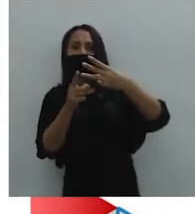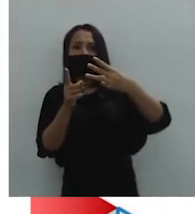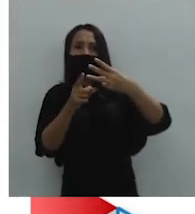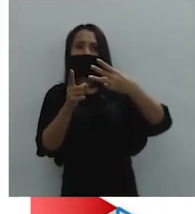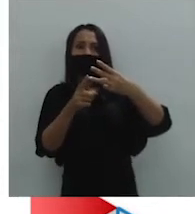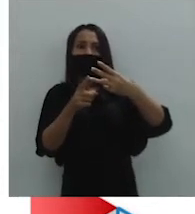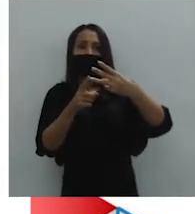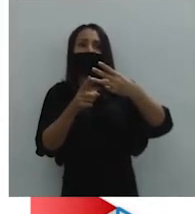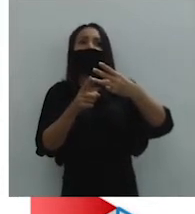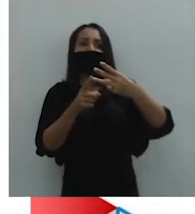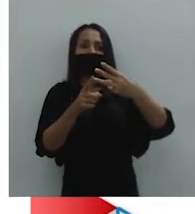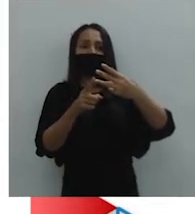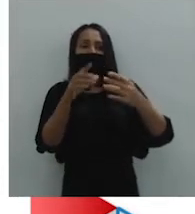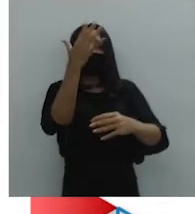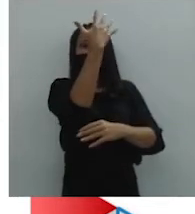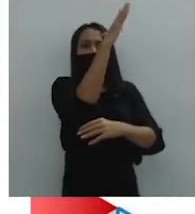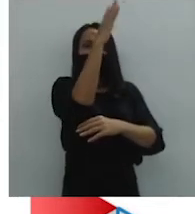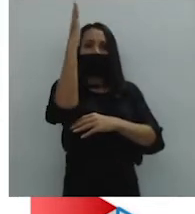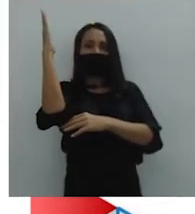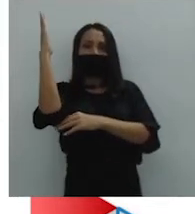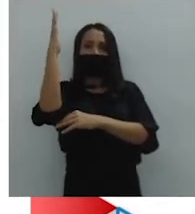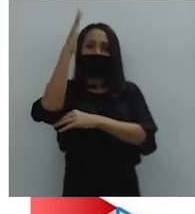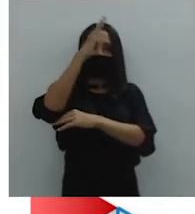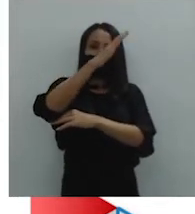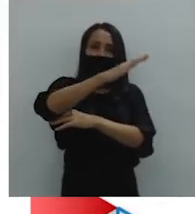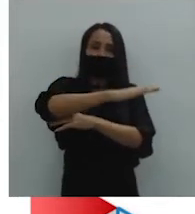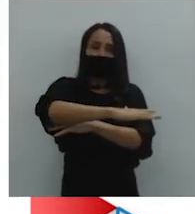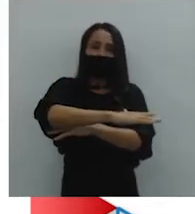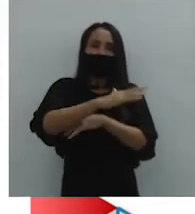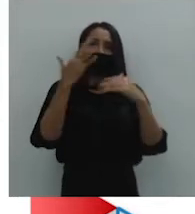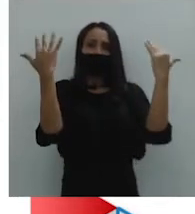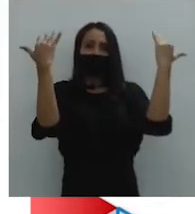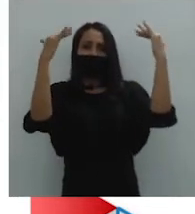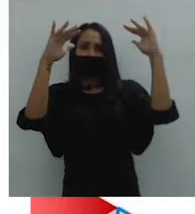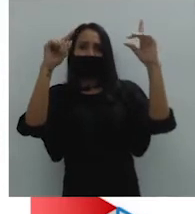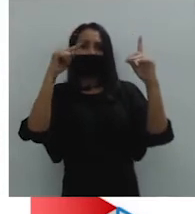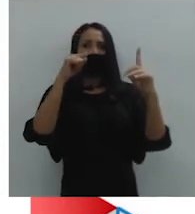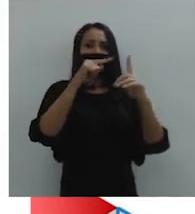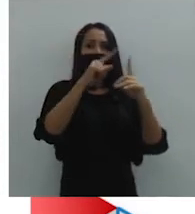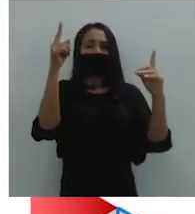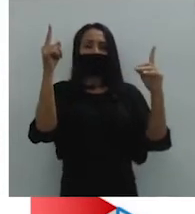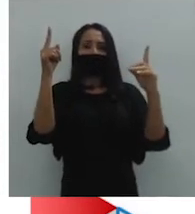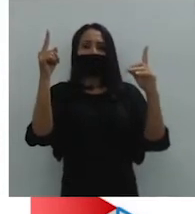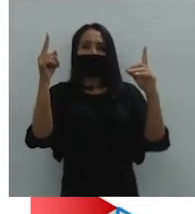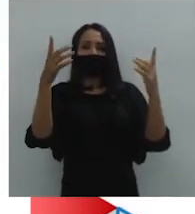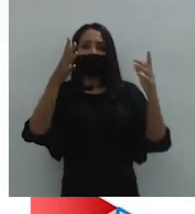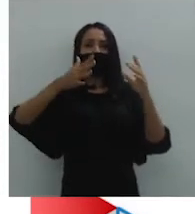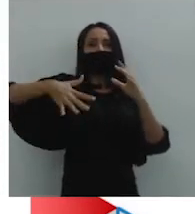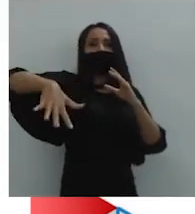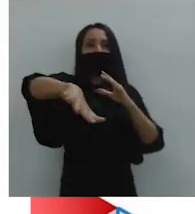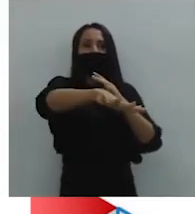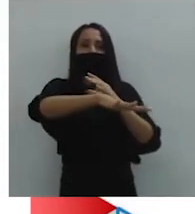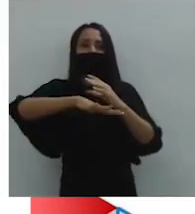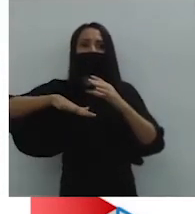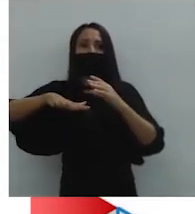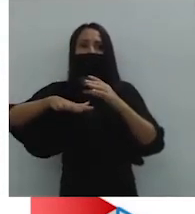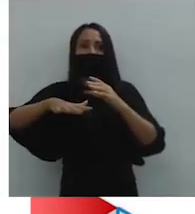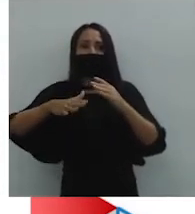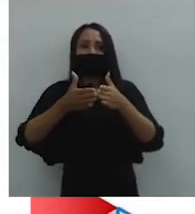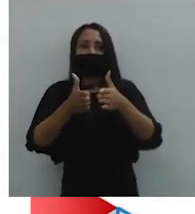respeito do desmatamento das florestas, né? Com o objetivo de abrir mais espaço para as zonas